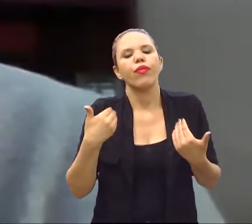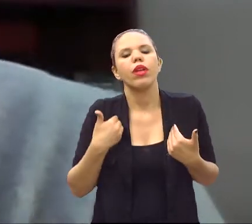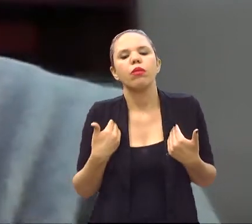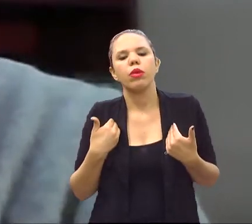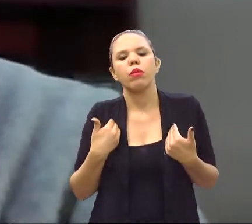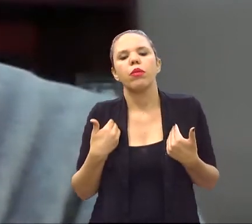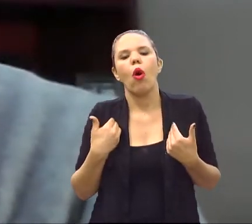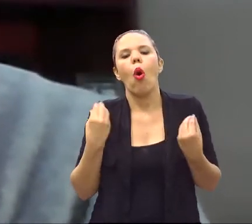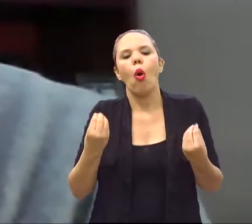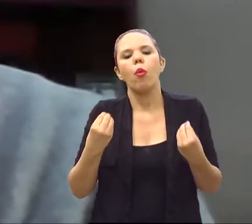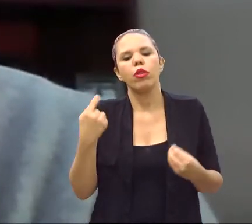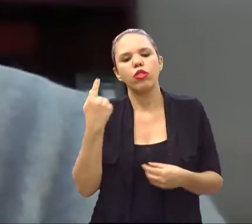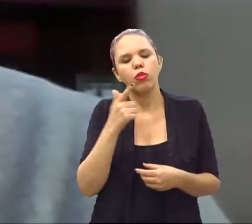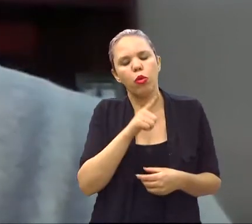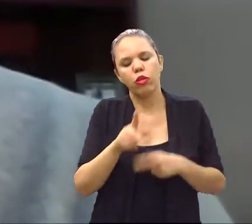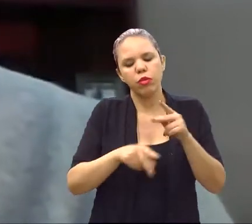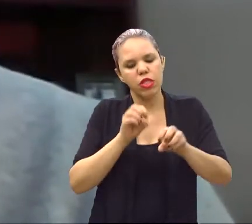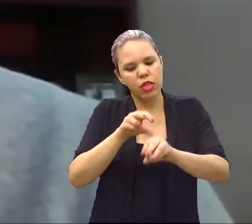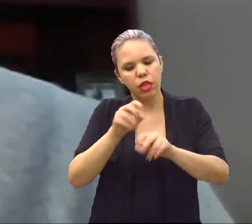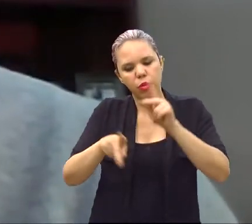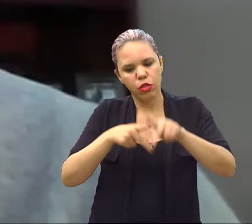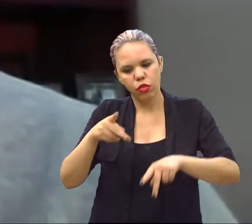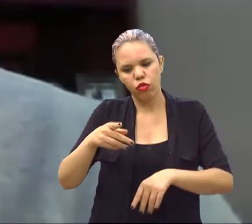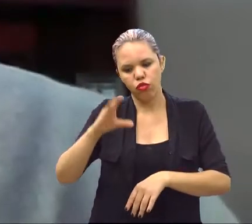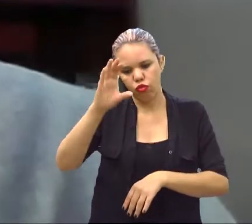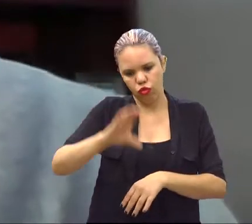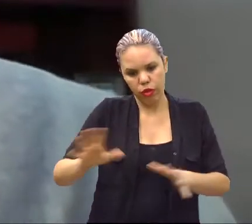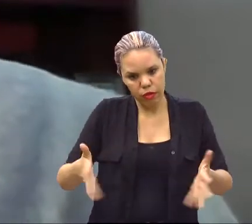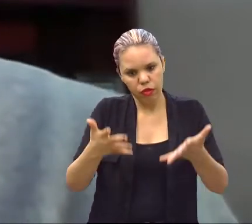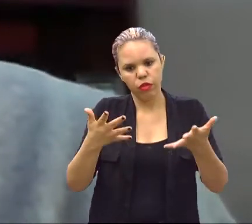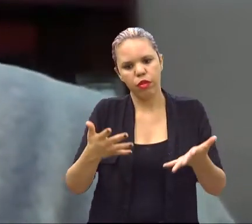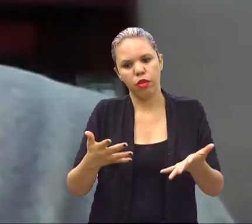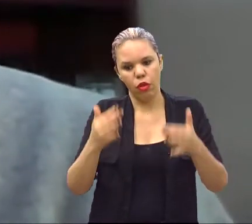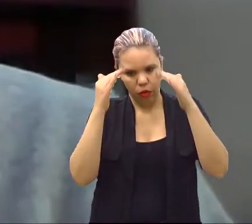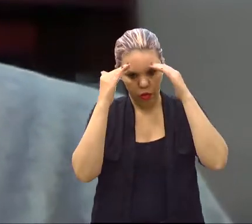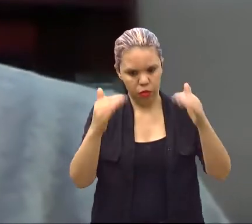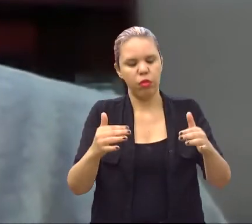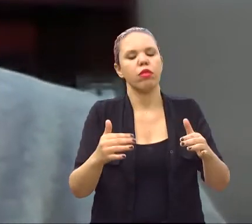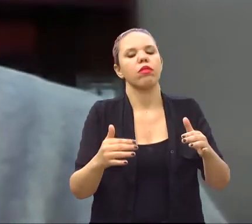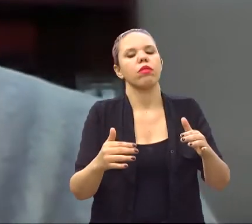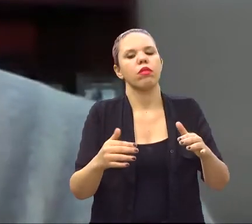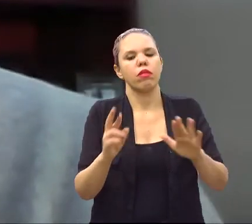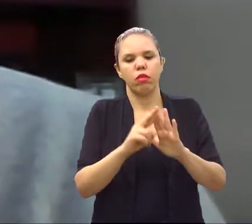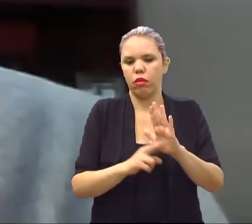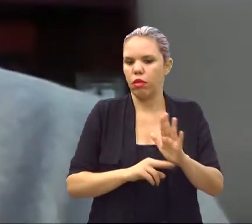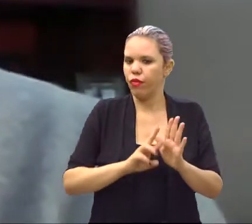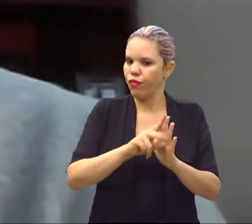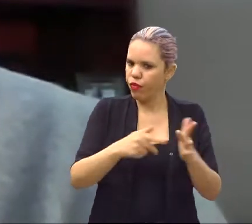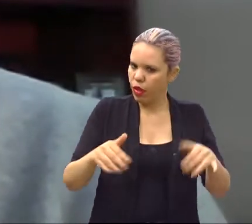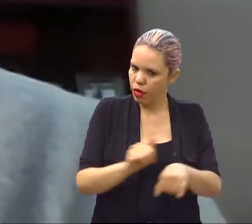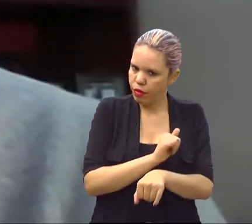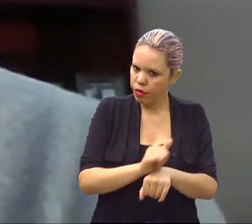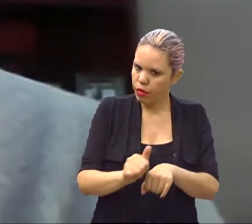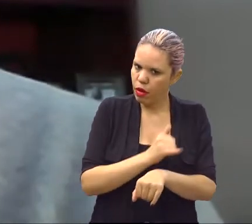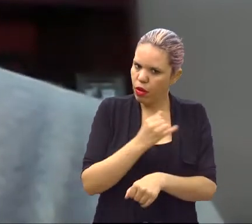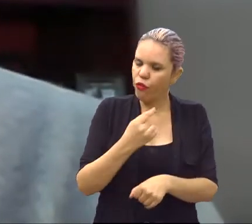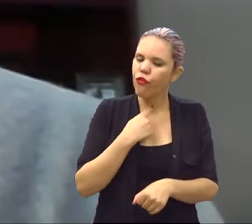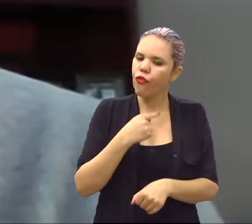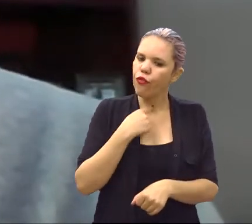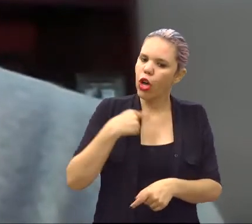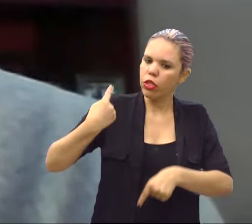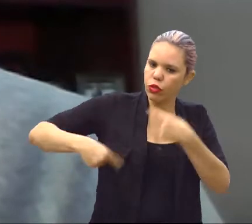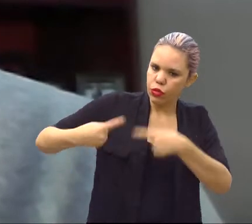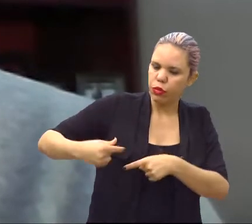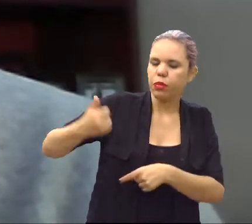fez, como que a gente pode fazer com que o cidadão se sinta estimulado? Existem diversas maneiras. Agora tem que ter